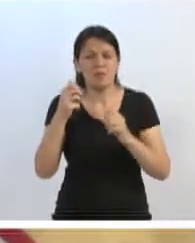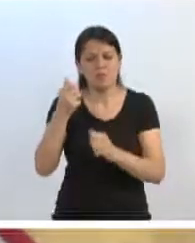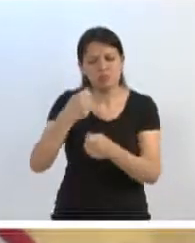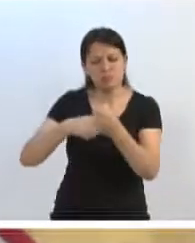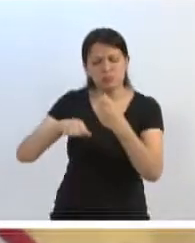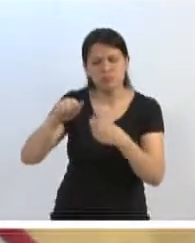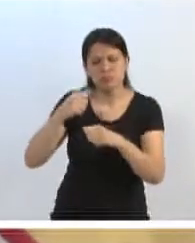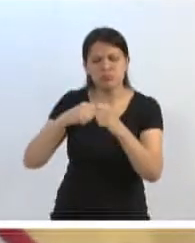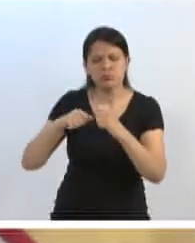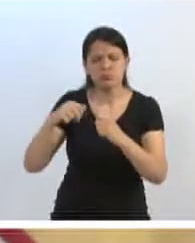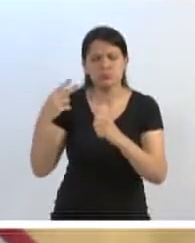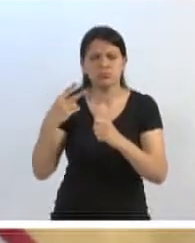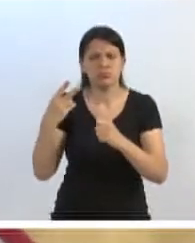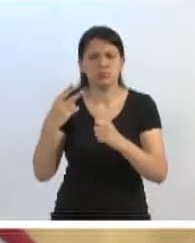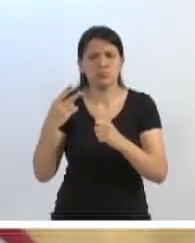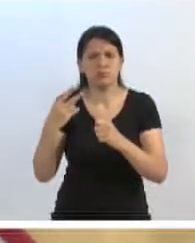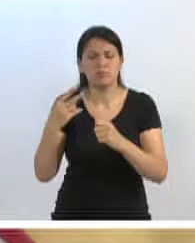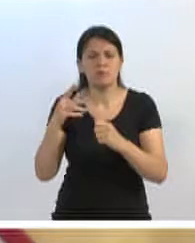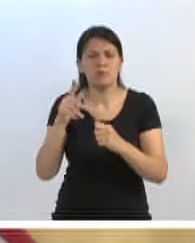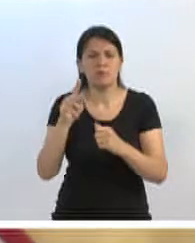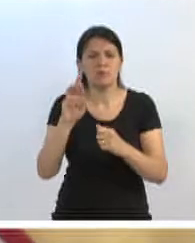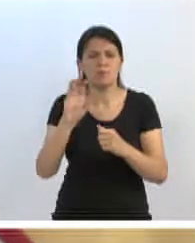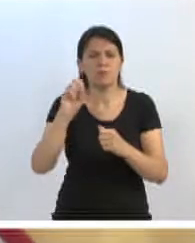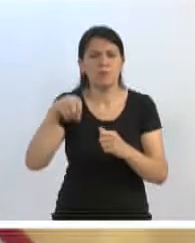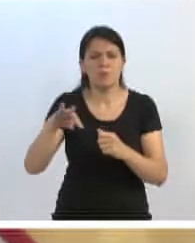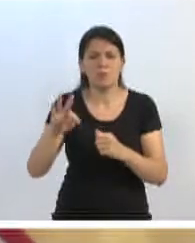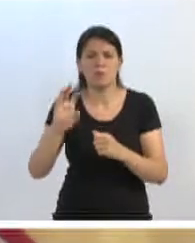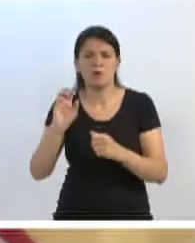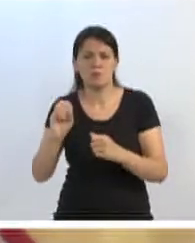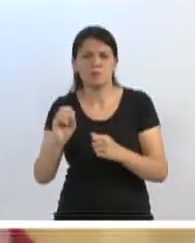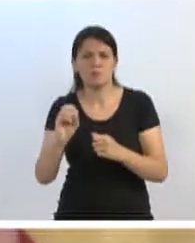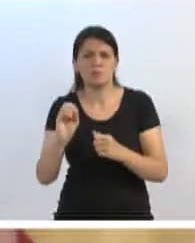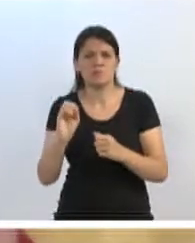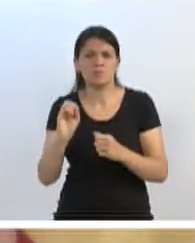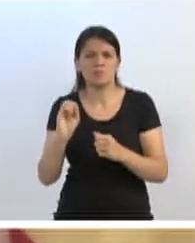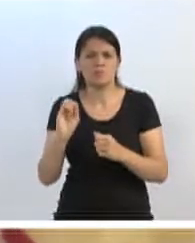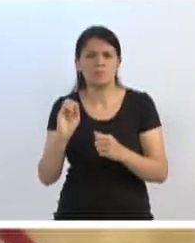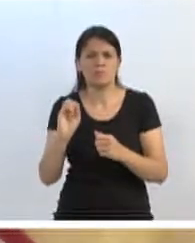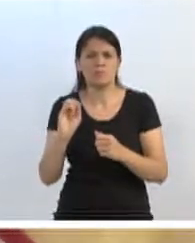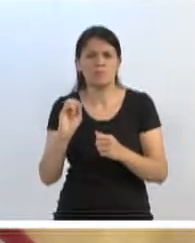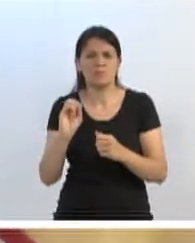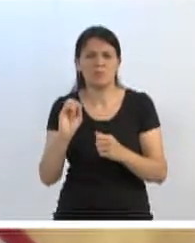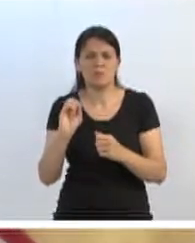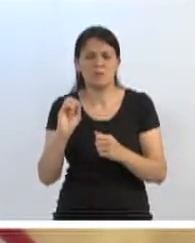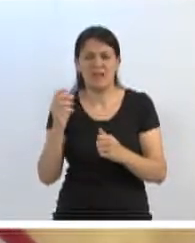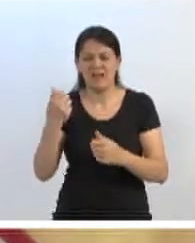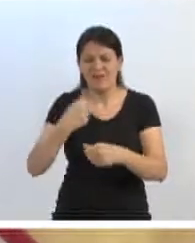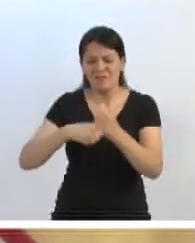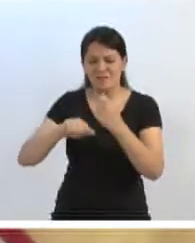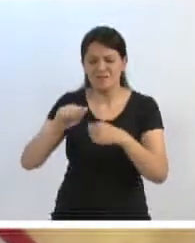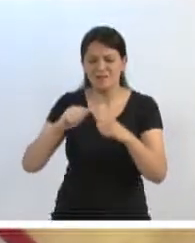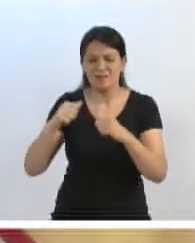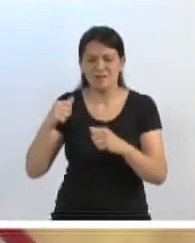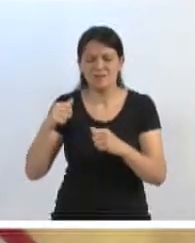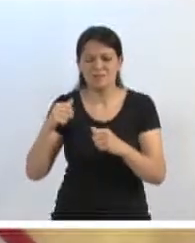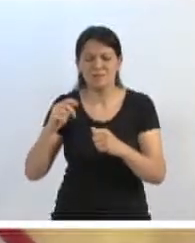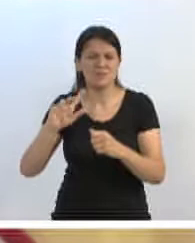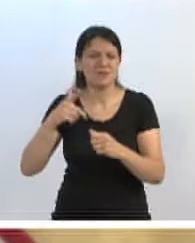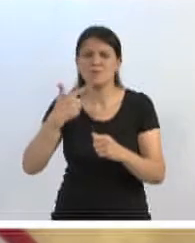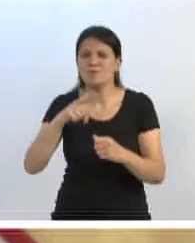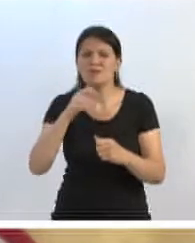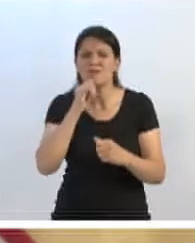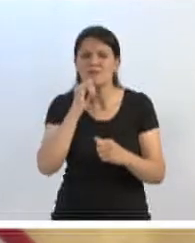assim o pronto hoje ele vem subfinanciado ele não tem é a disponibilidade de recursos